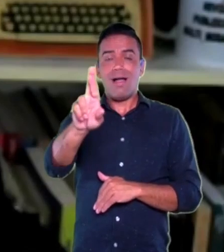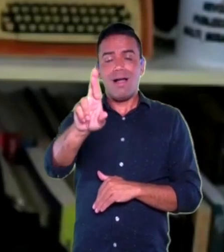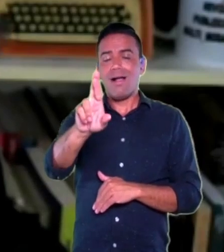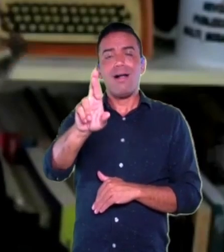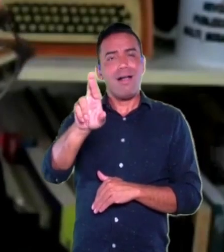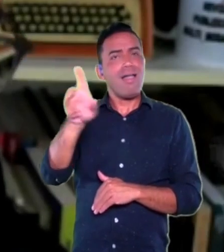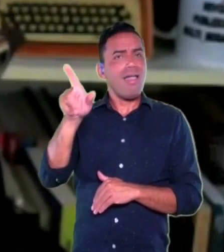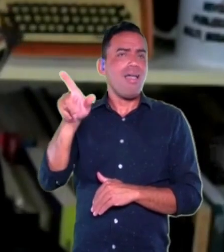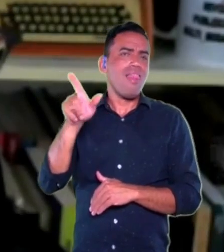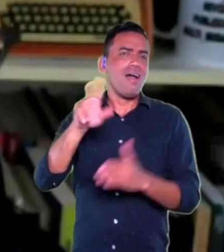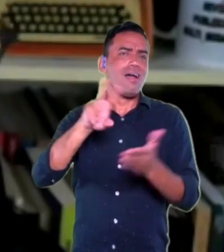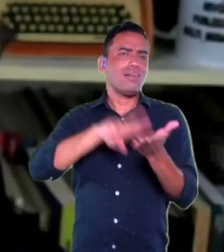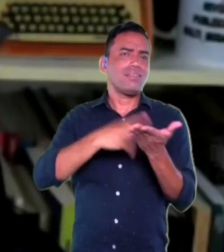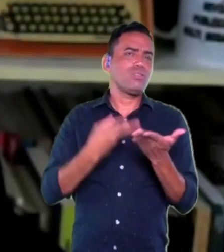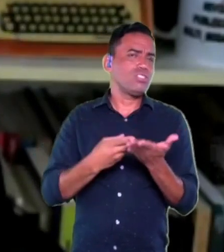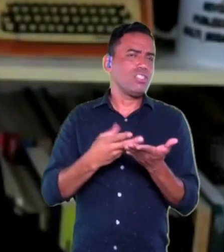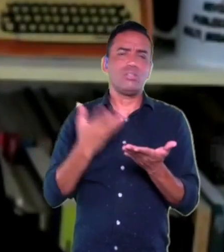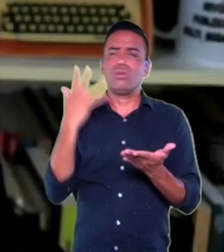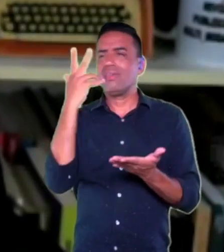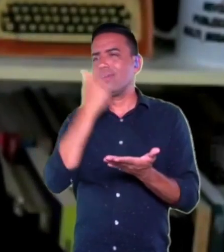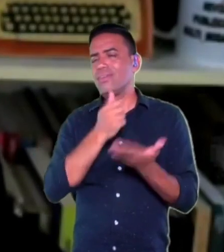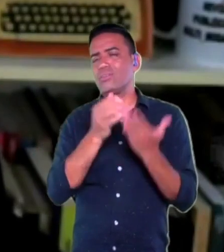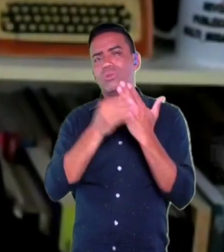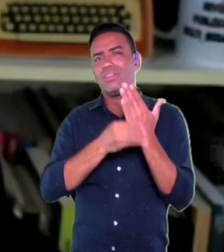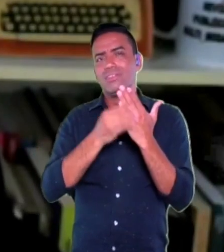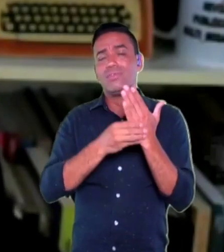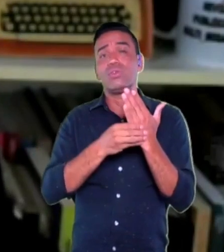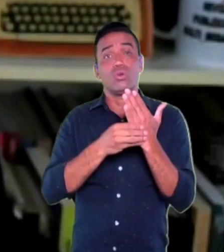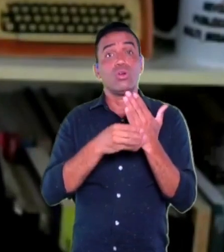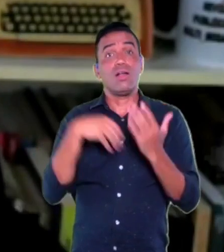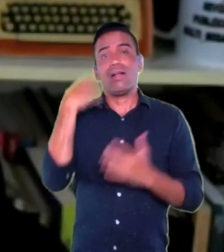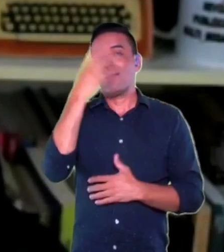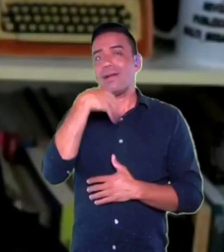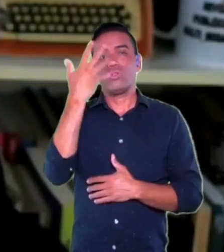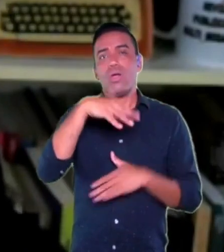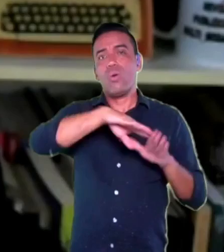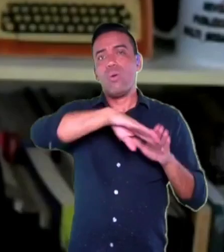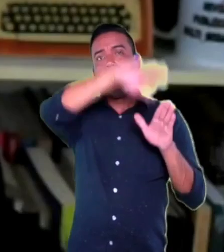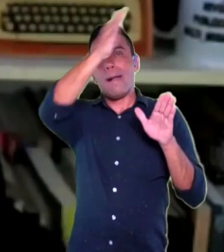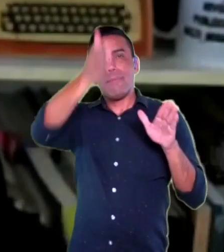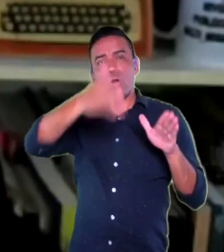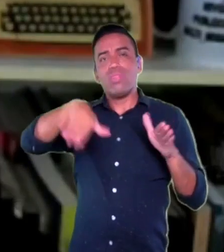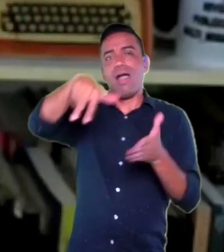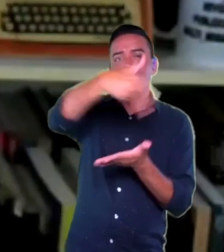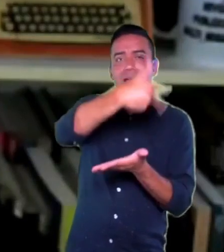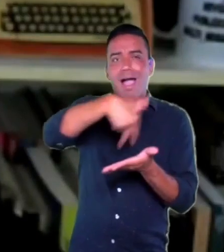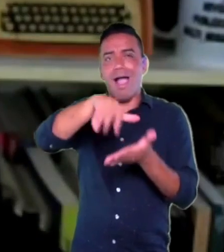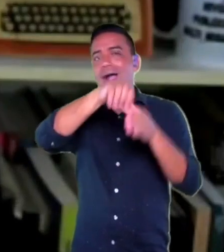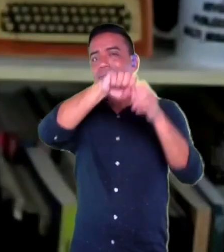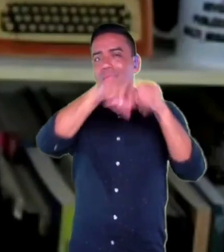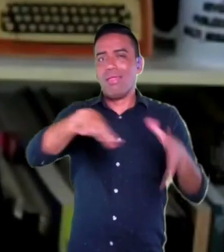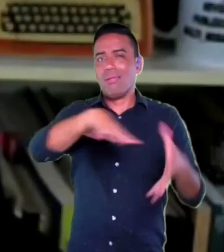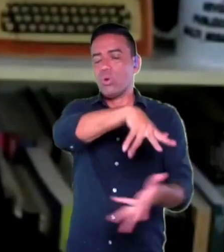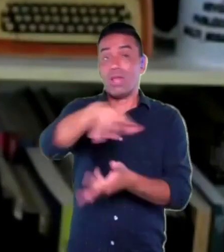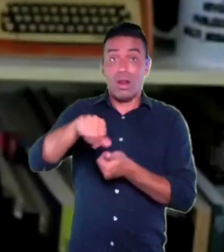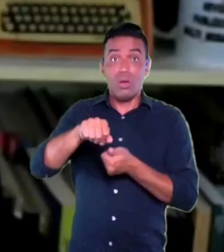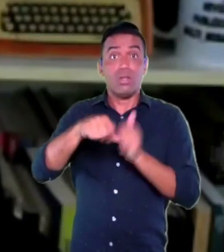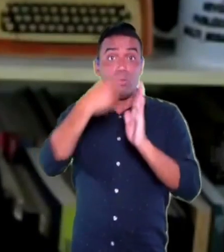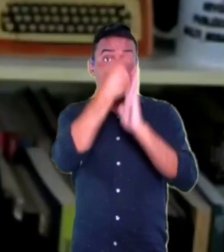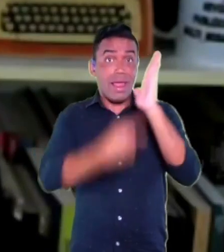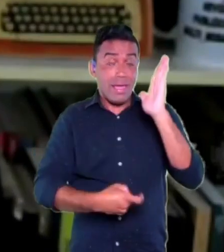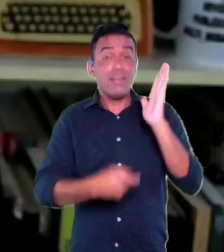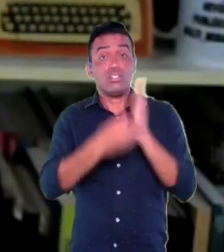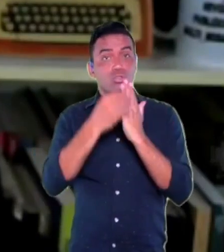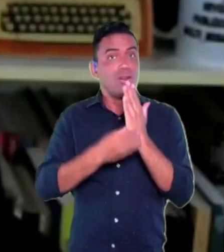traduzido no Brasil, que é o Canto Eu e a Montanha Dança, pela Mundarel, e peguei um trecho dela que ela fala dessa coisa de